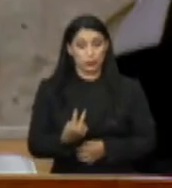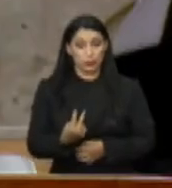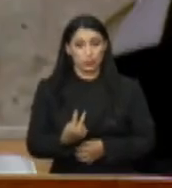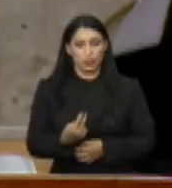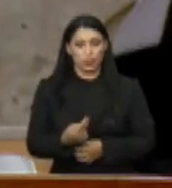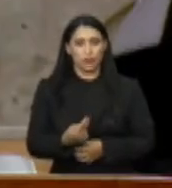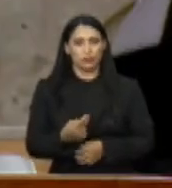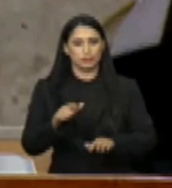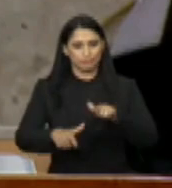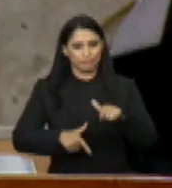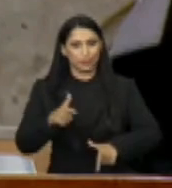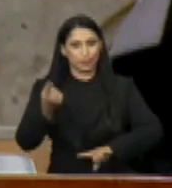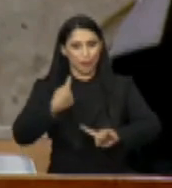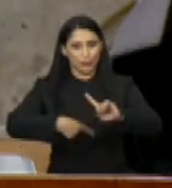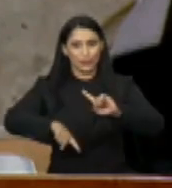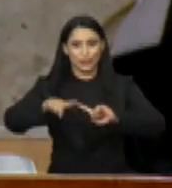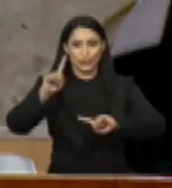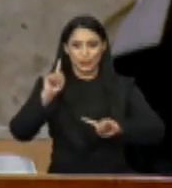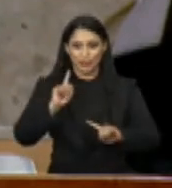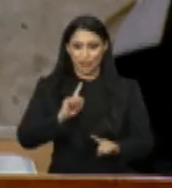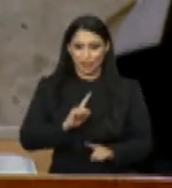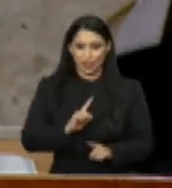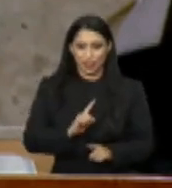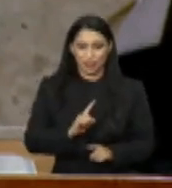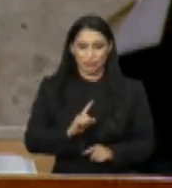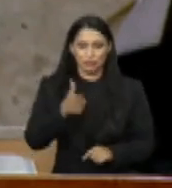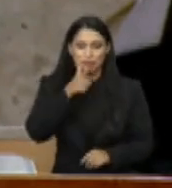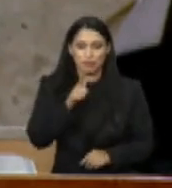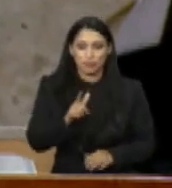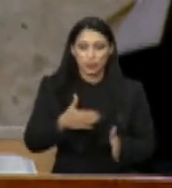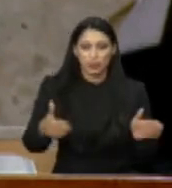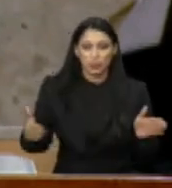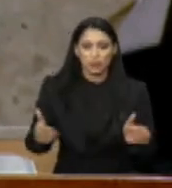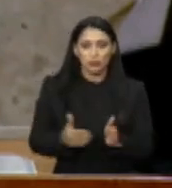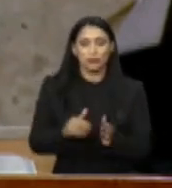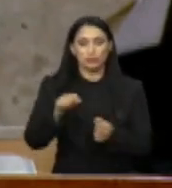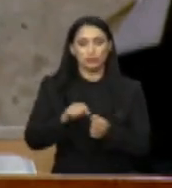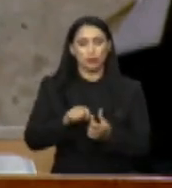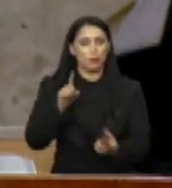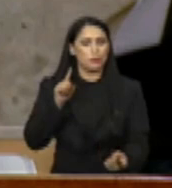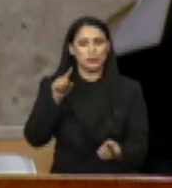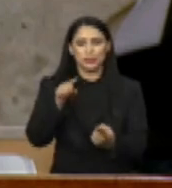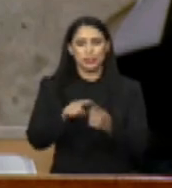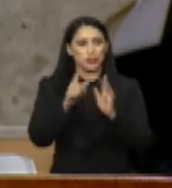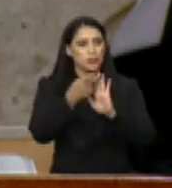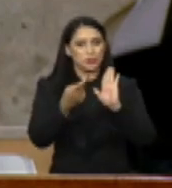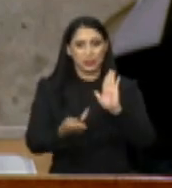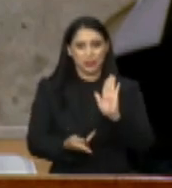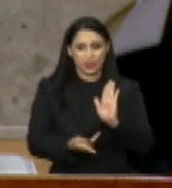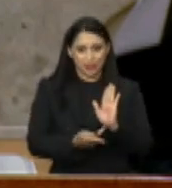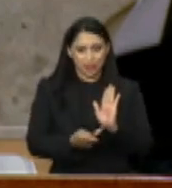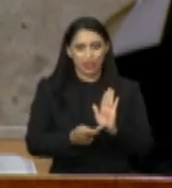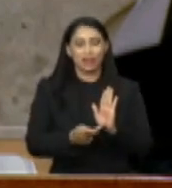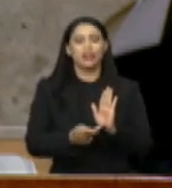de muito êxito e sucesso e que consigam todos realizar os seus ideais, os seus projetos, que